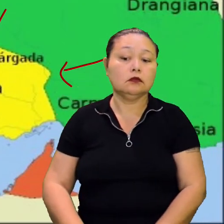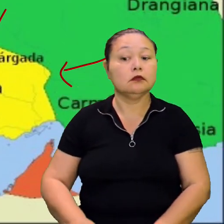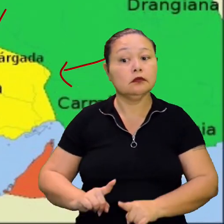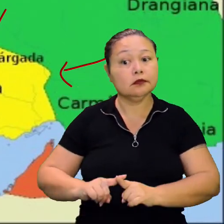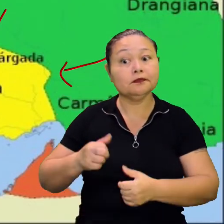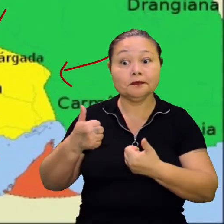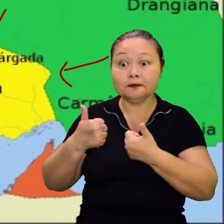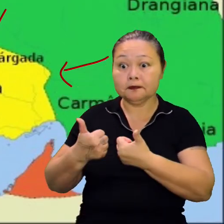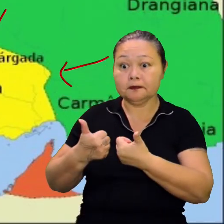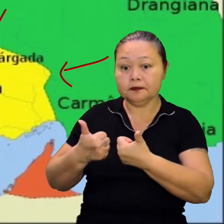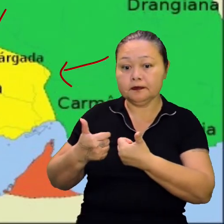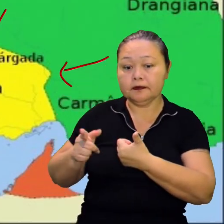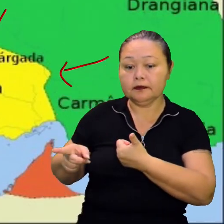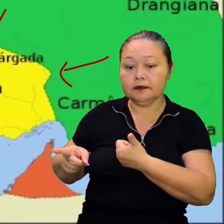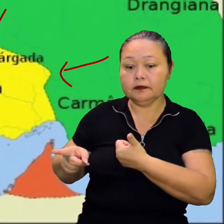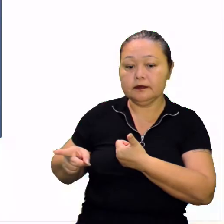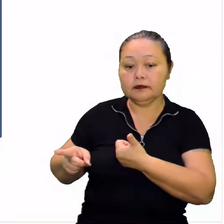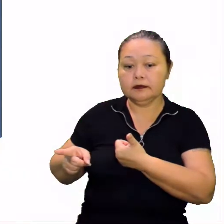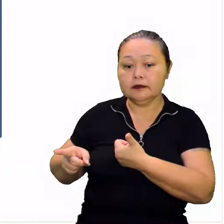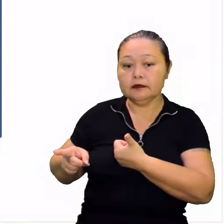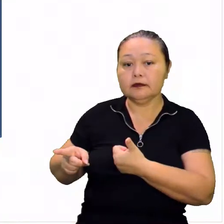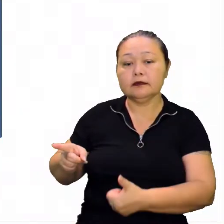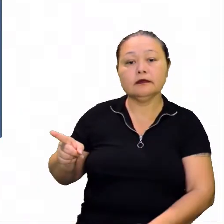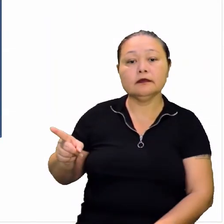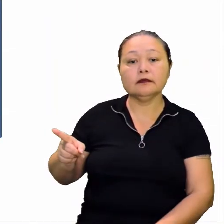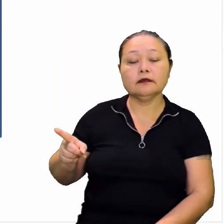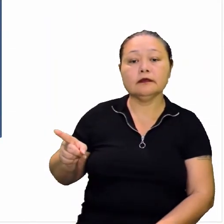Massa, né? Vejam.